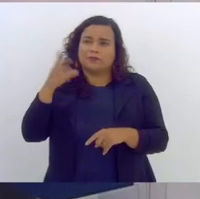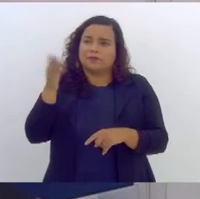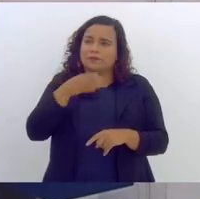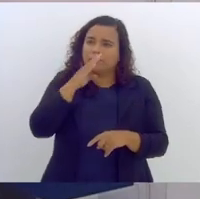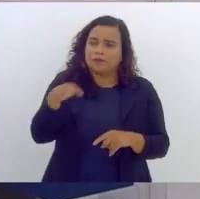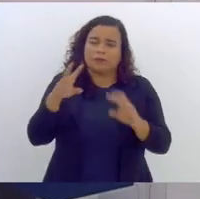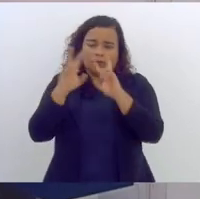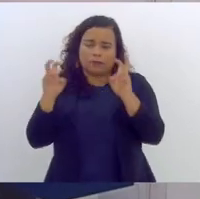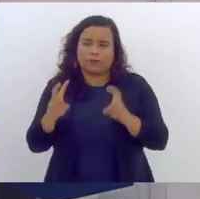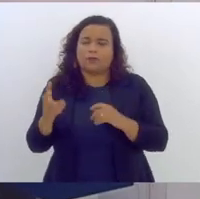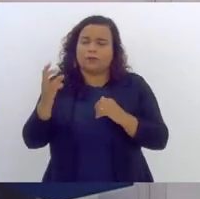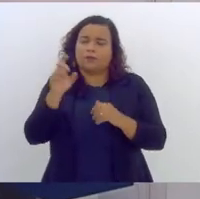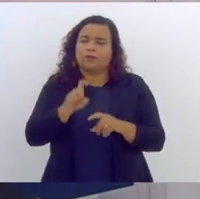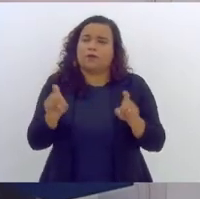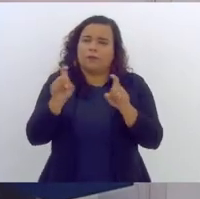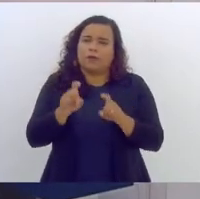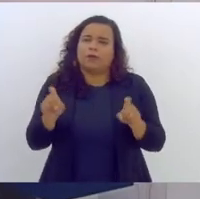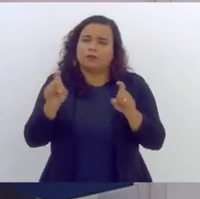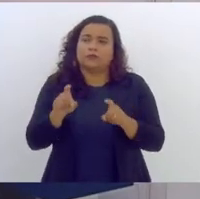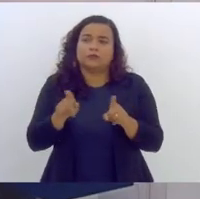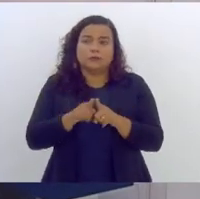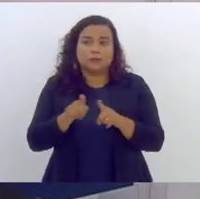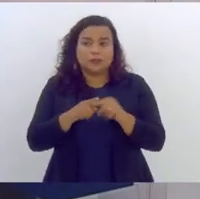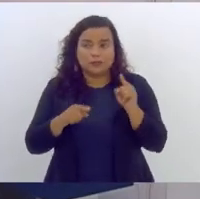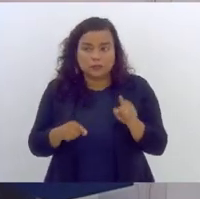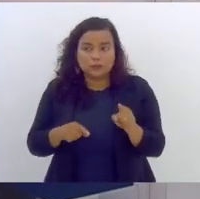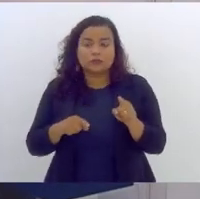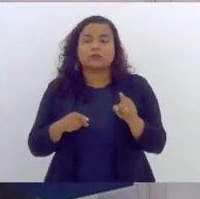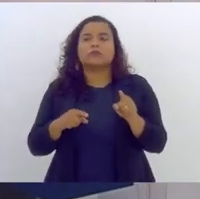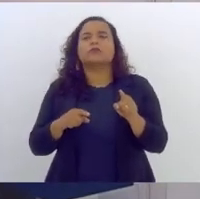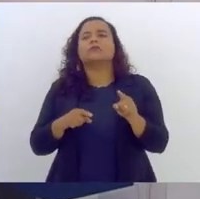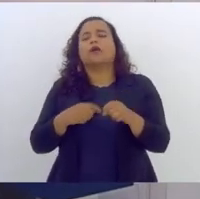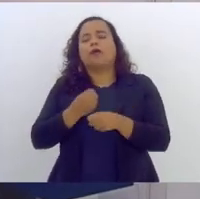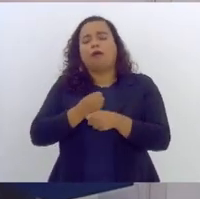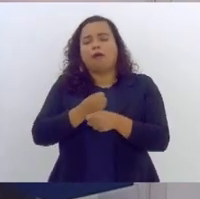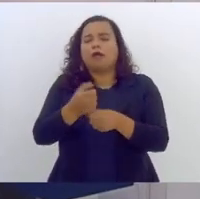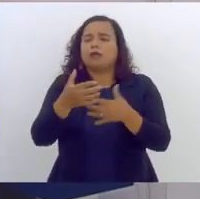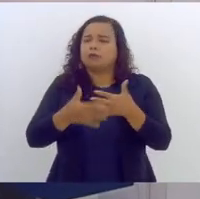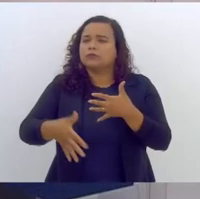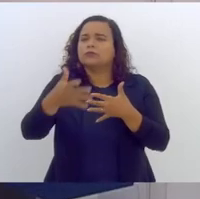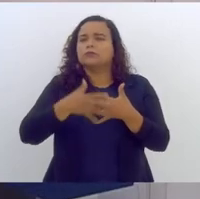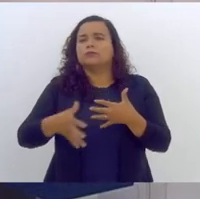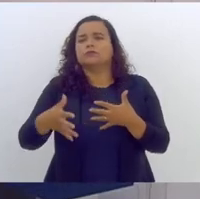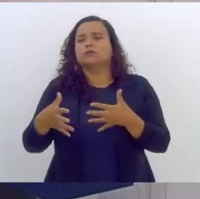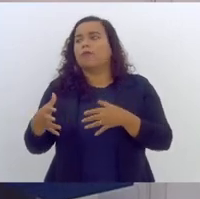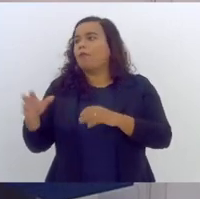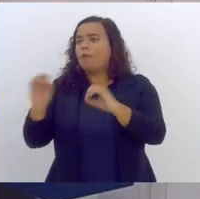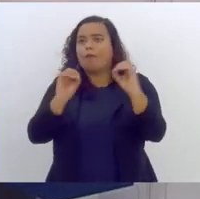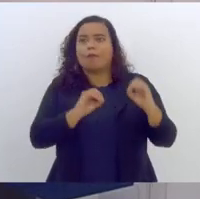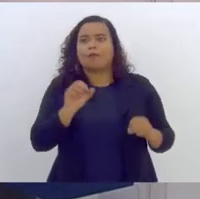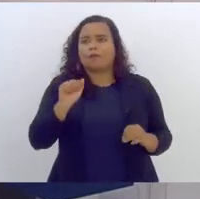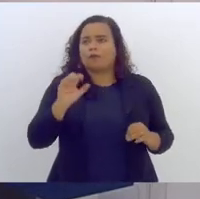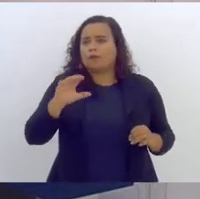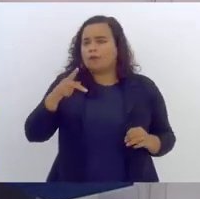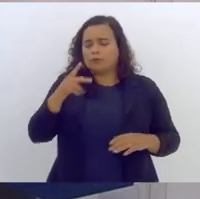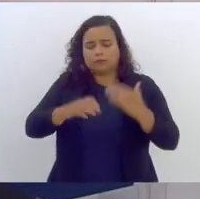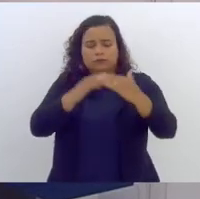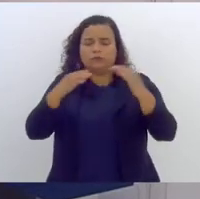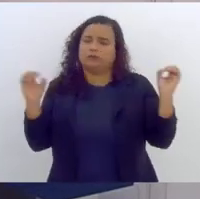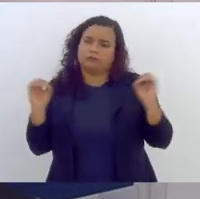questões de informática e isso foram passando os anos Nenhuma dessas esperaram